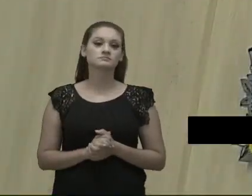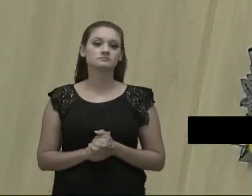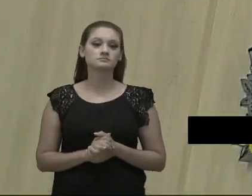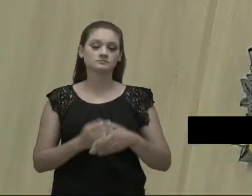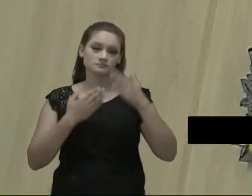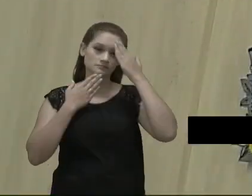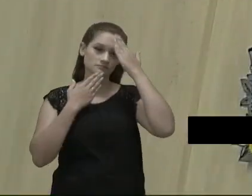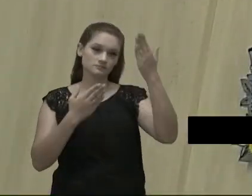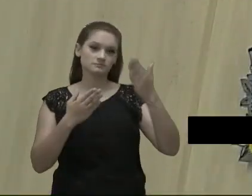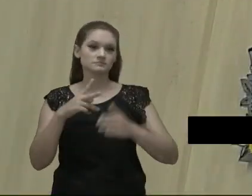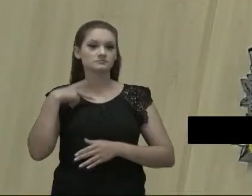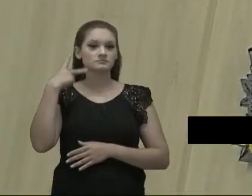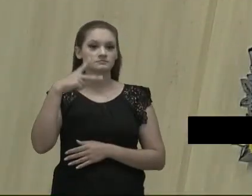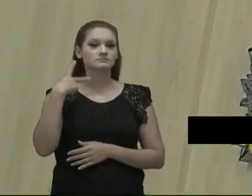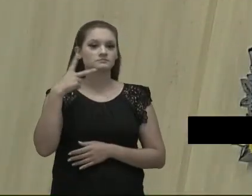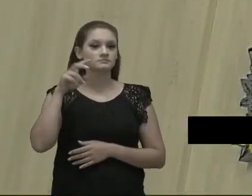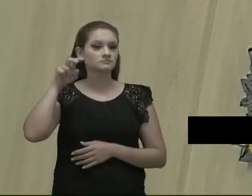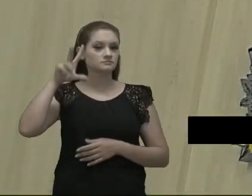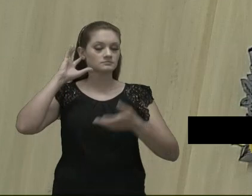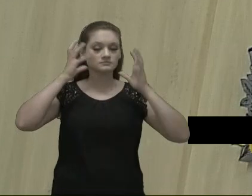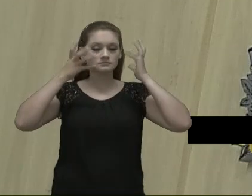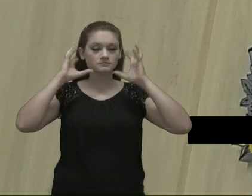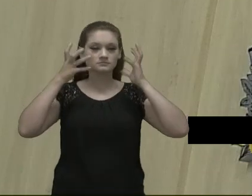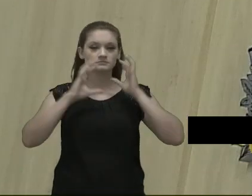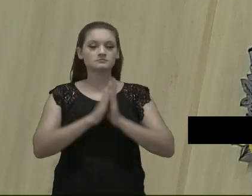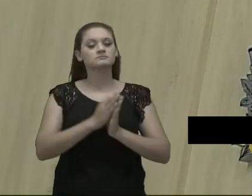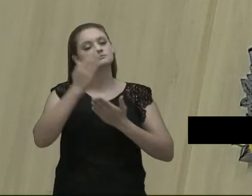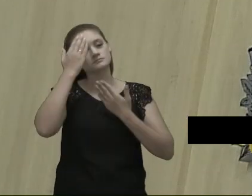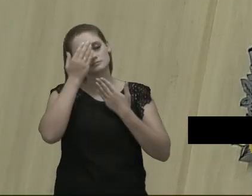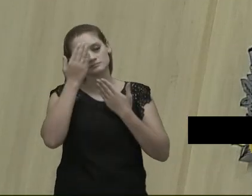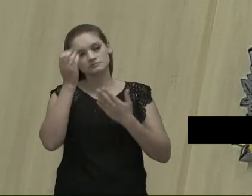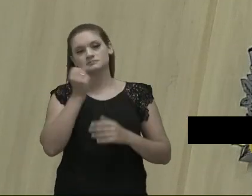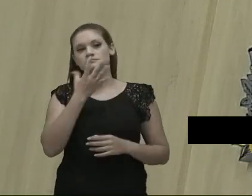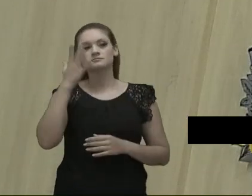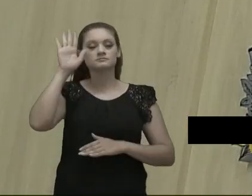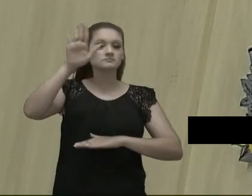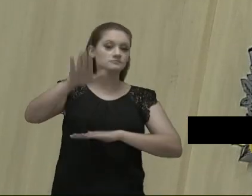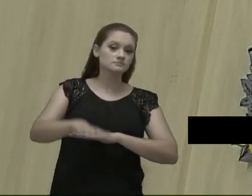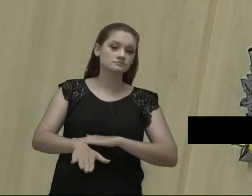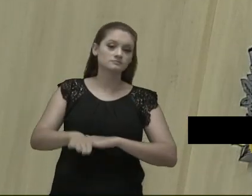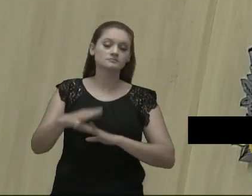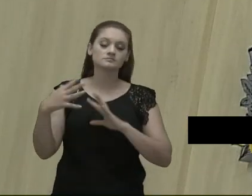Obrigado, vereadora Vivi. Boa tarde, Jefferson, advogados que estão acompanhando aqui. Boa tarde a vocês. Boa